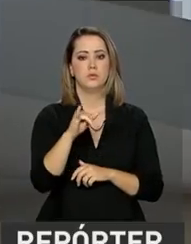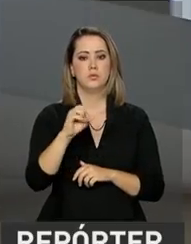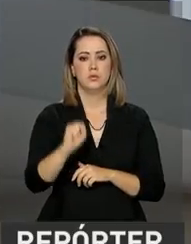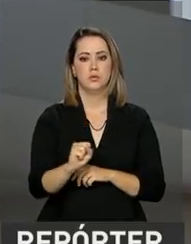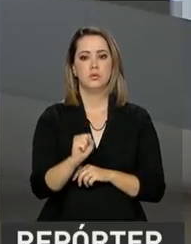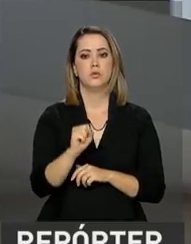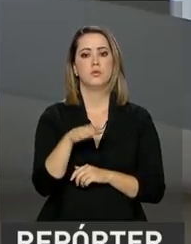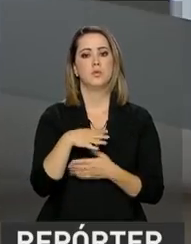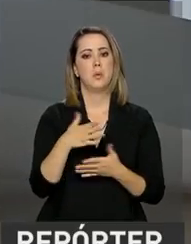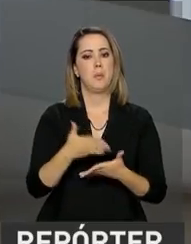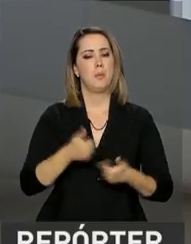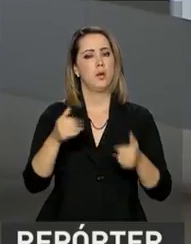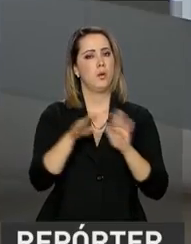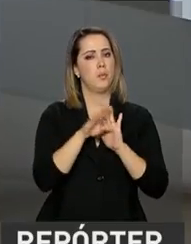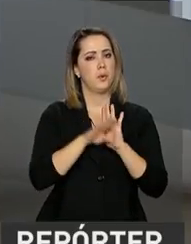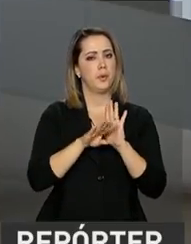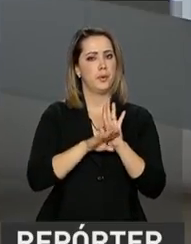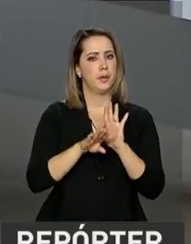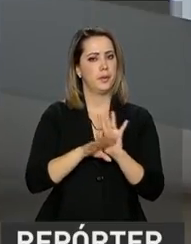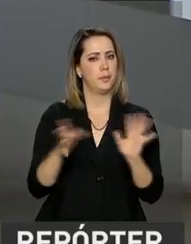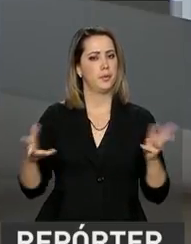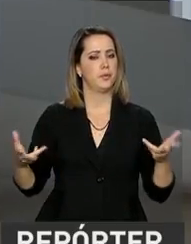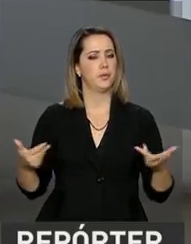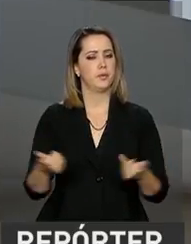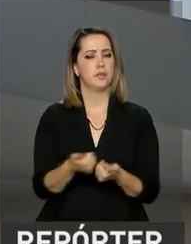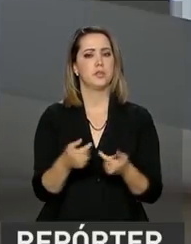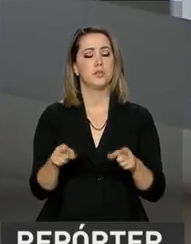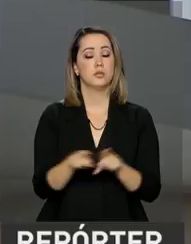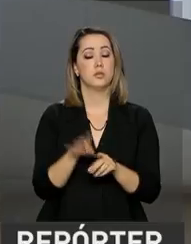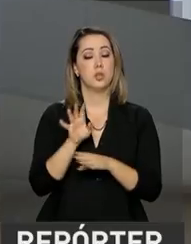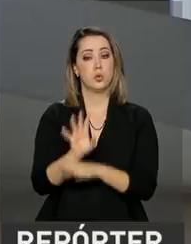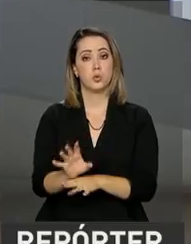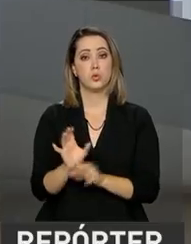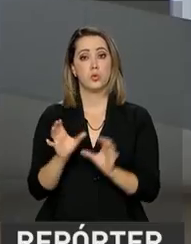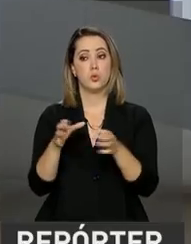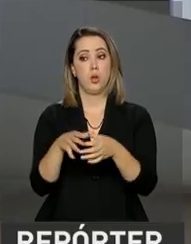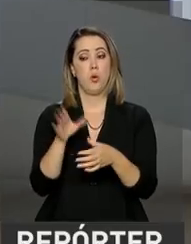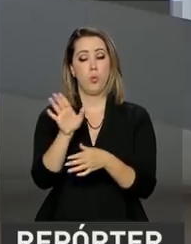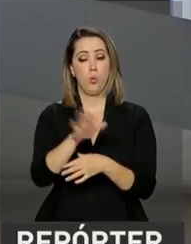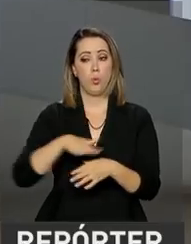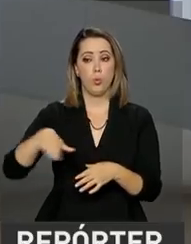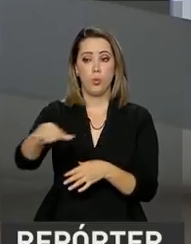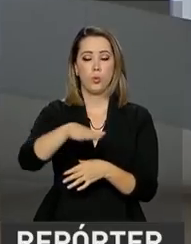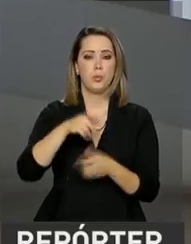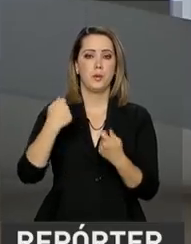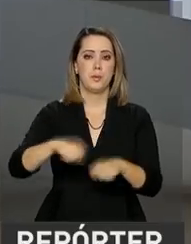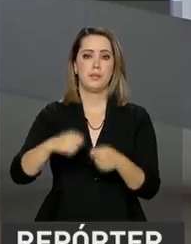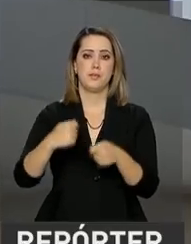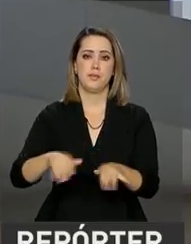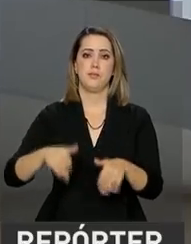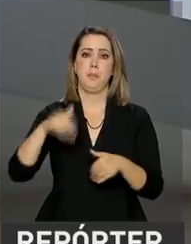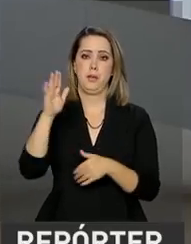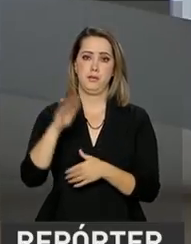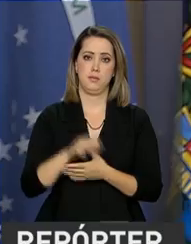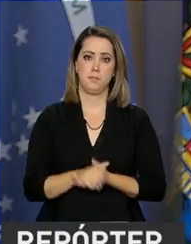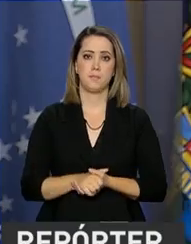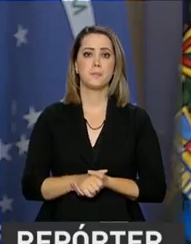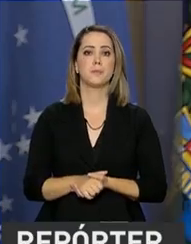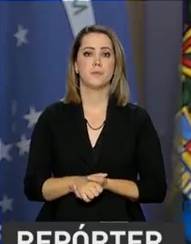vai tornar o programa mais eficiente e vai ajudar para atender realmente quem precisa